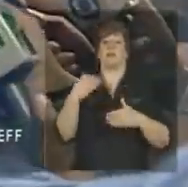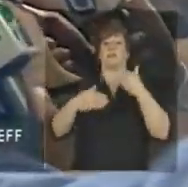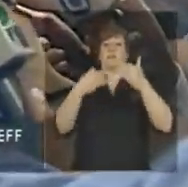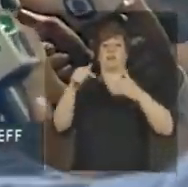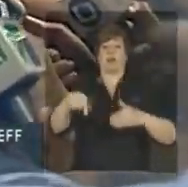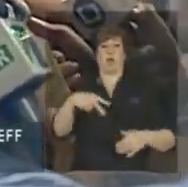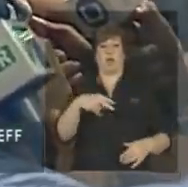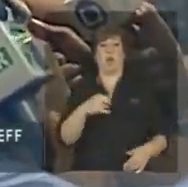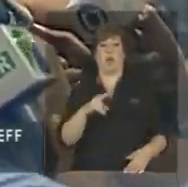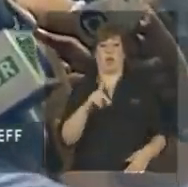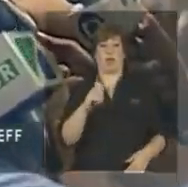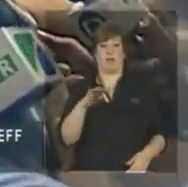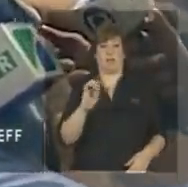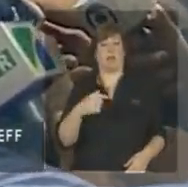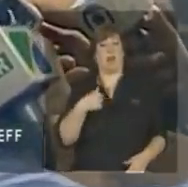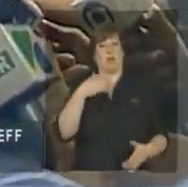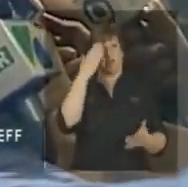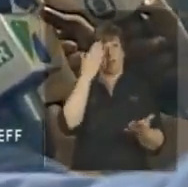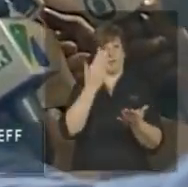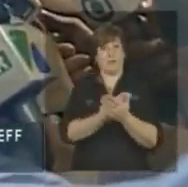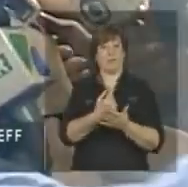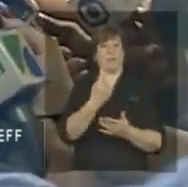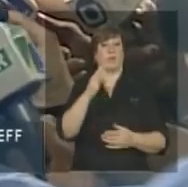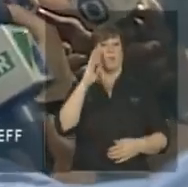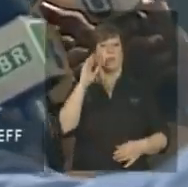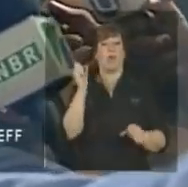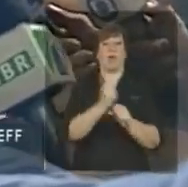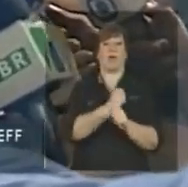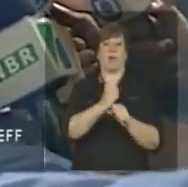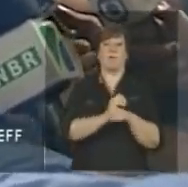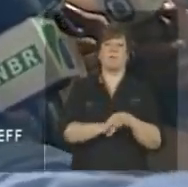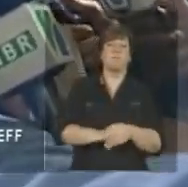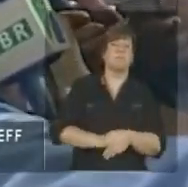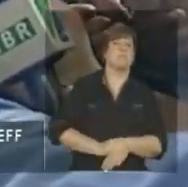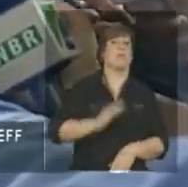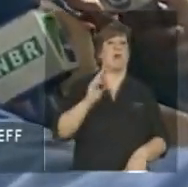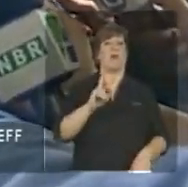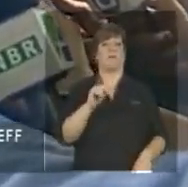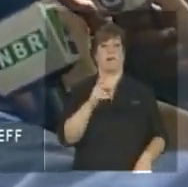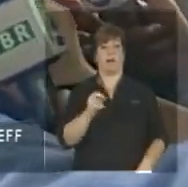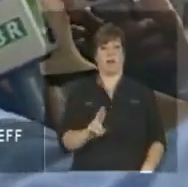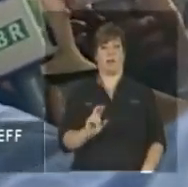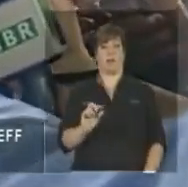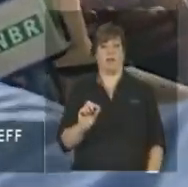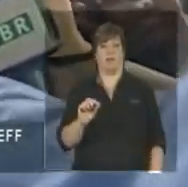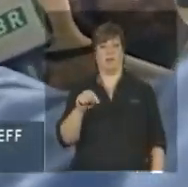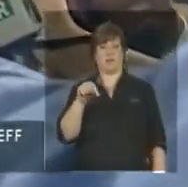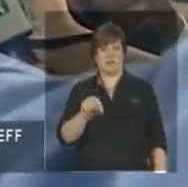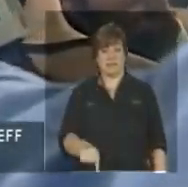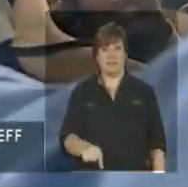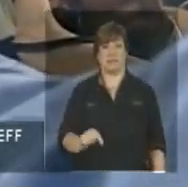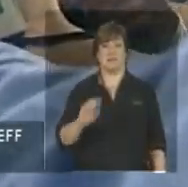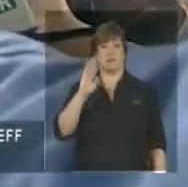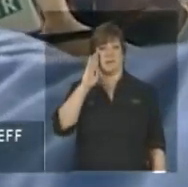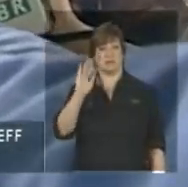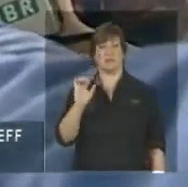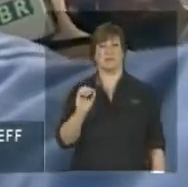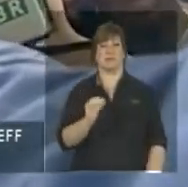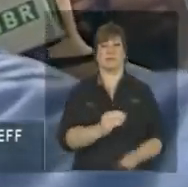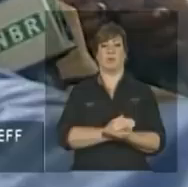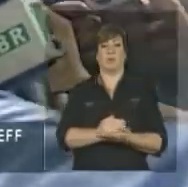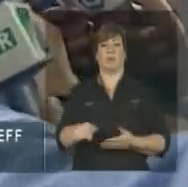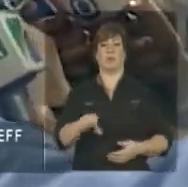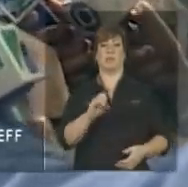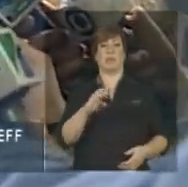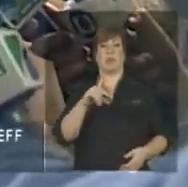Eu acredito que uma das obras mais significativas desse pedaço de século que